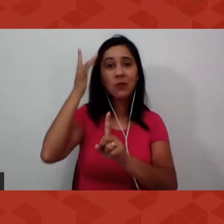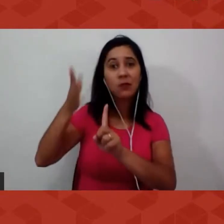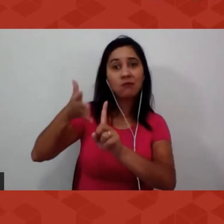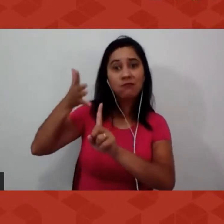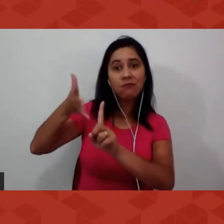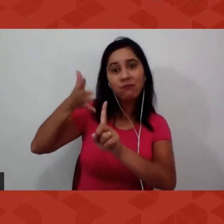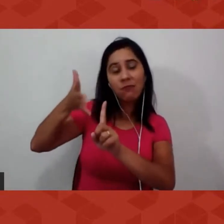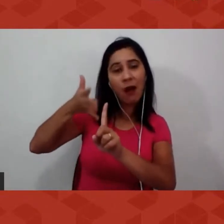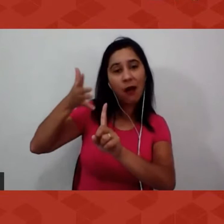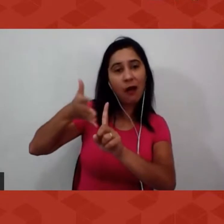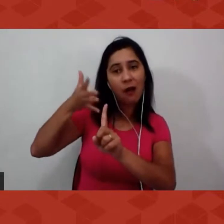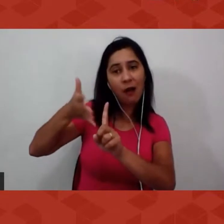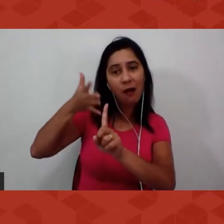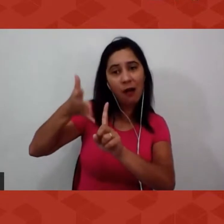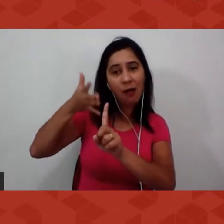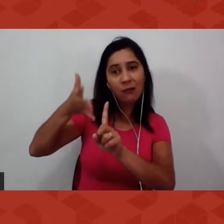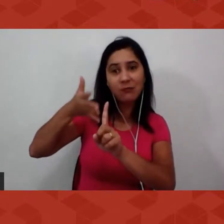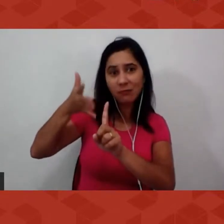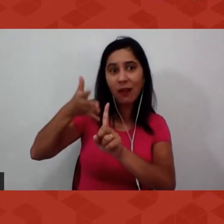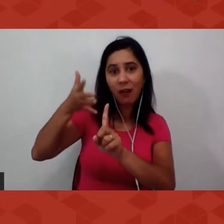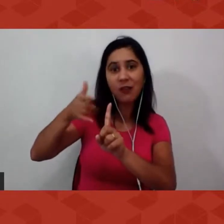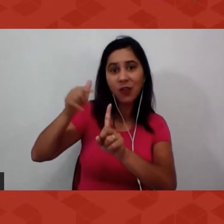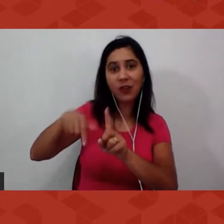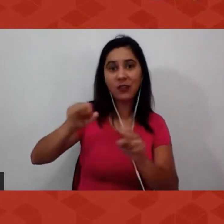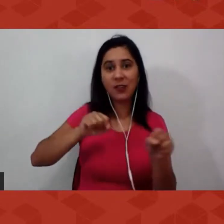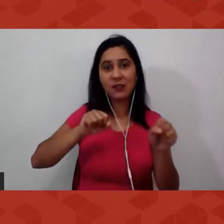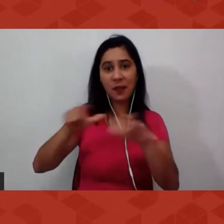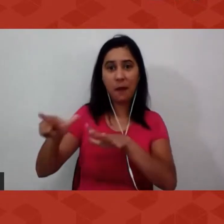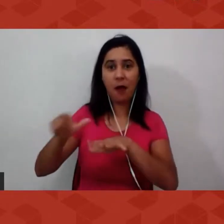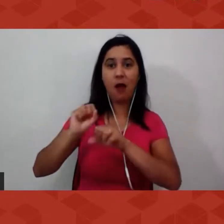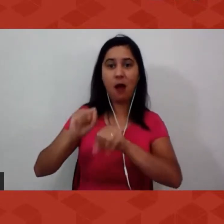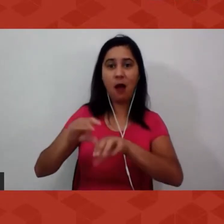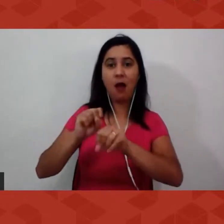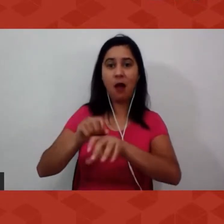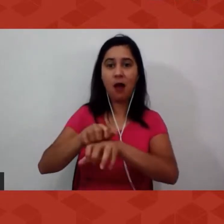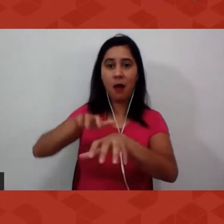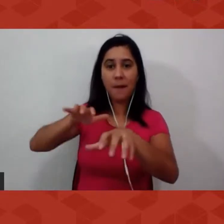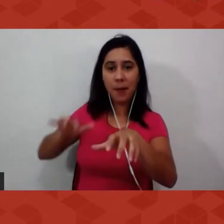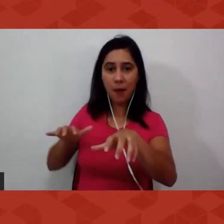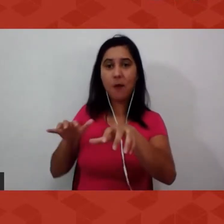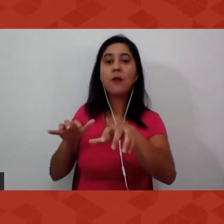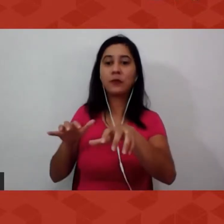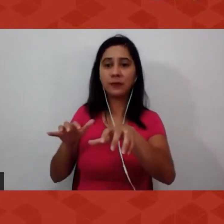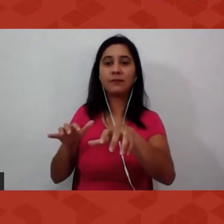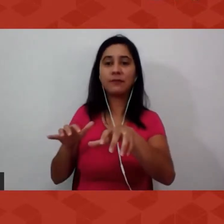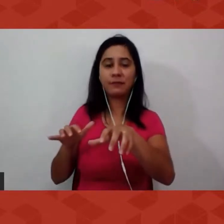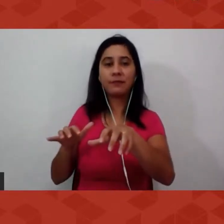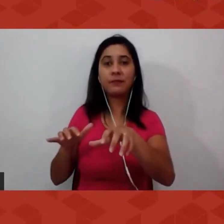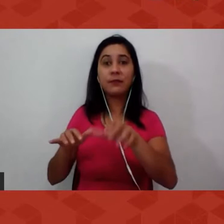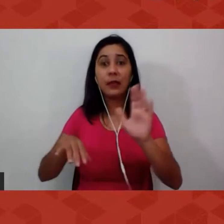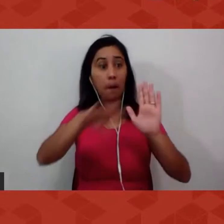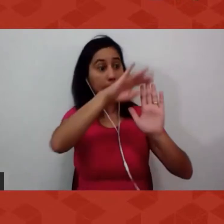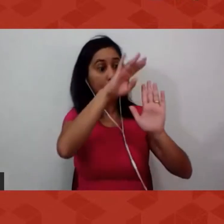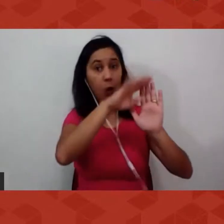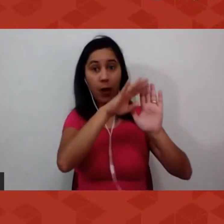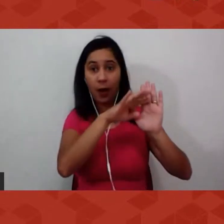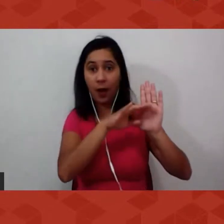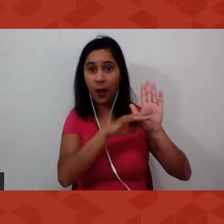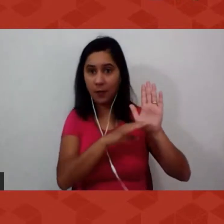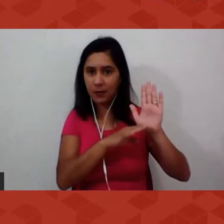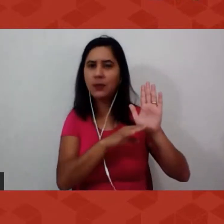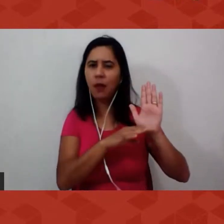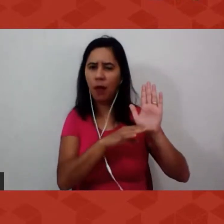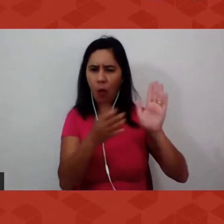também que estão nessa semana de ensino remoto. Como parte da programação até agora, teremos